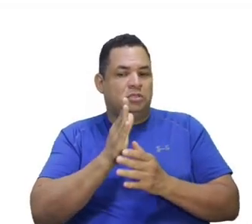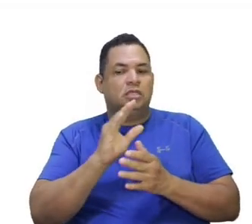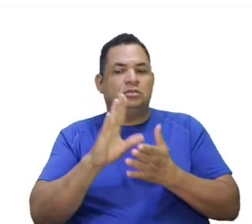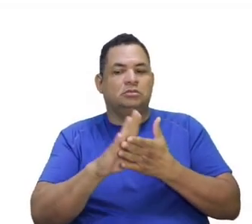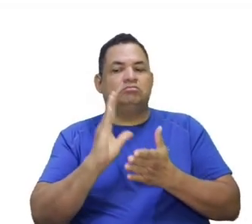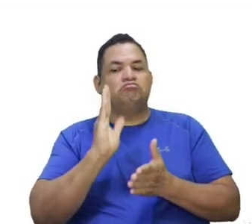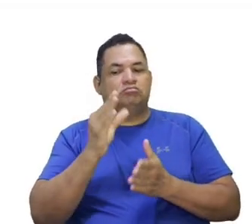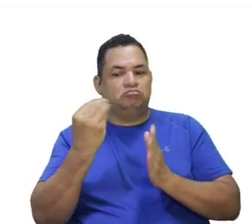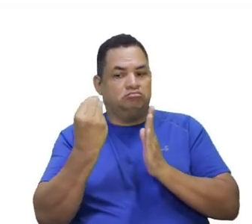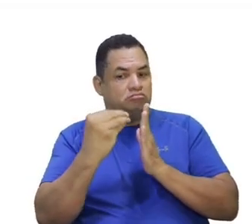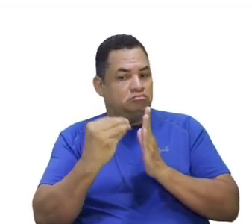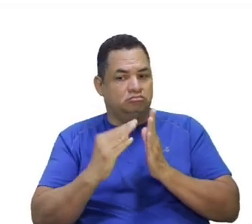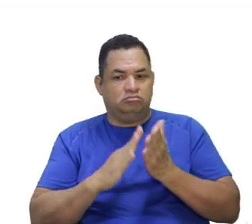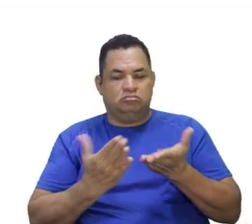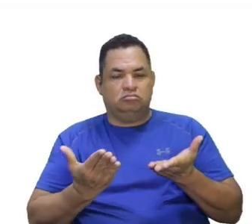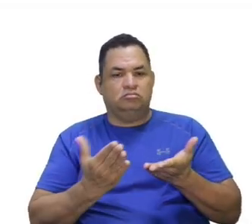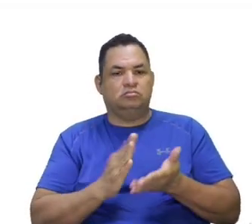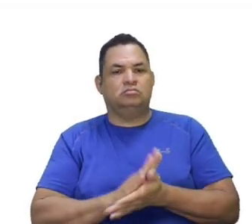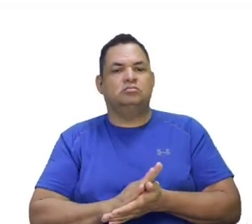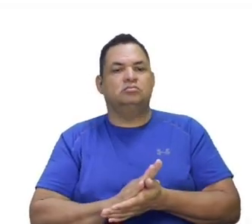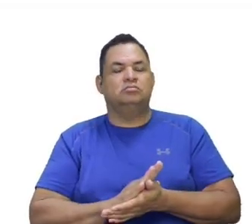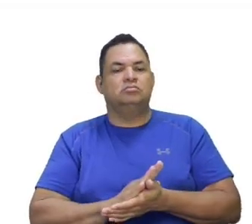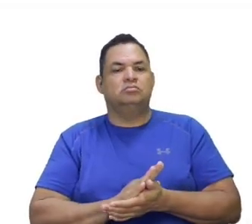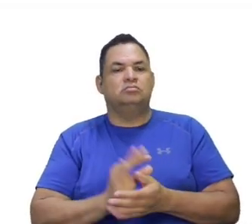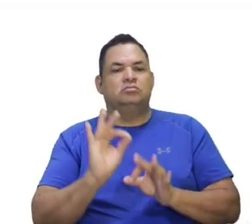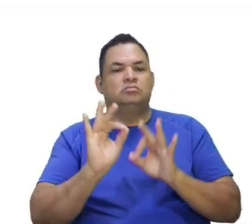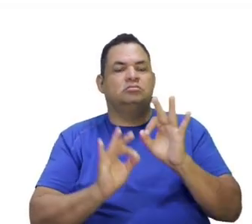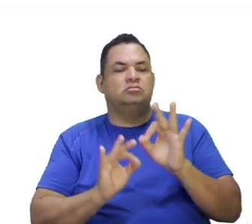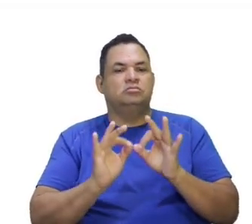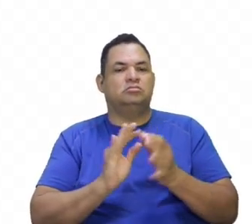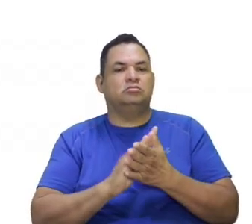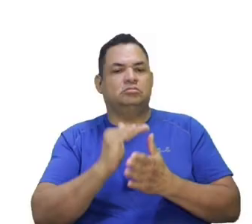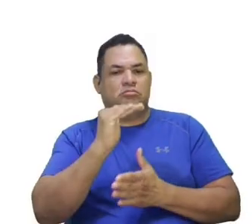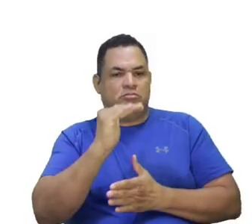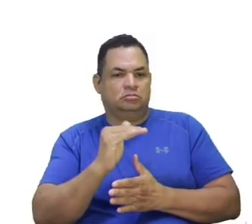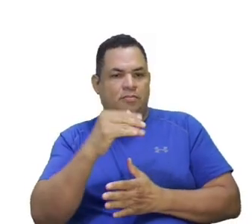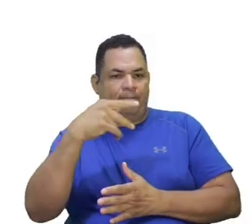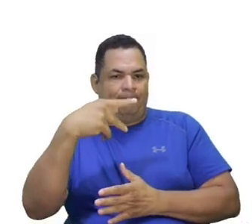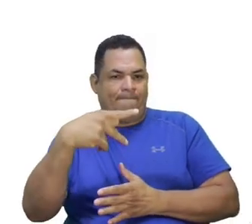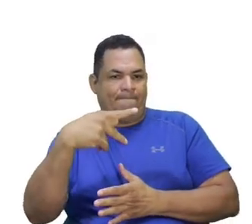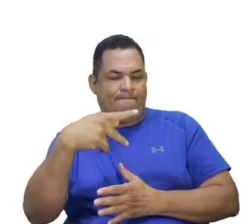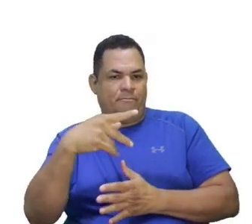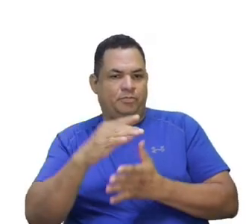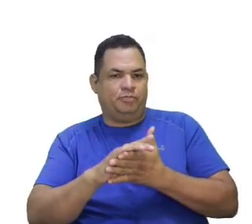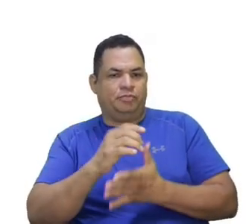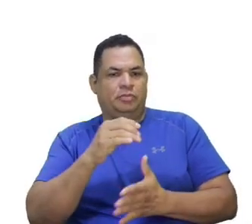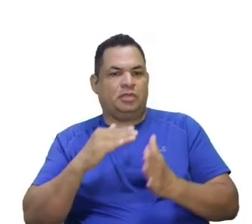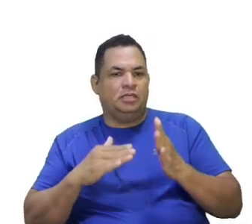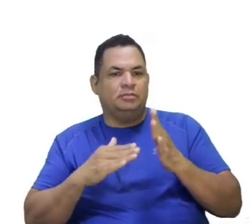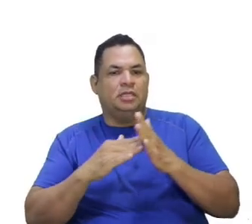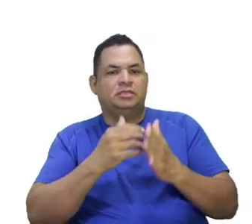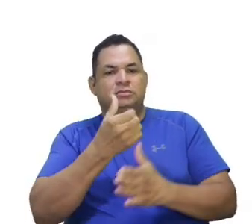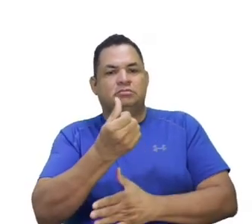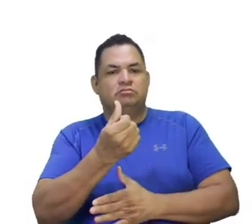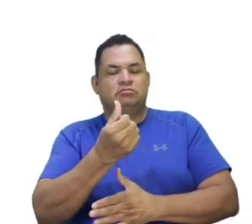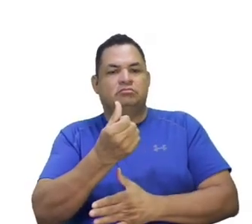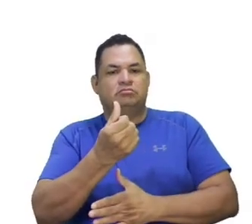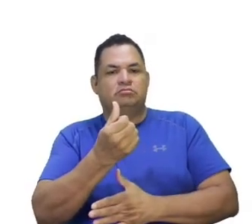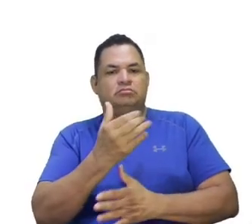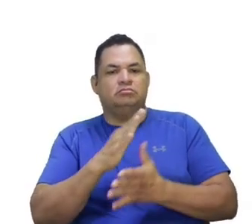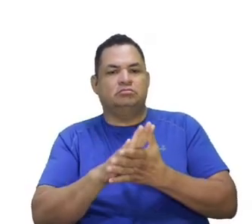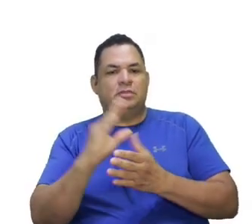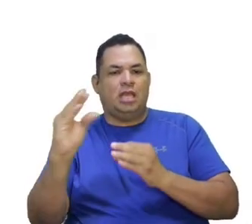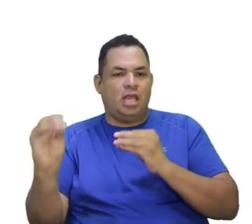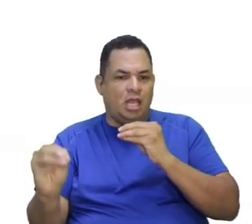esteja preenchido. Como ele vai receber 2 elétrons e o subnível P comporta 6, porém tinha 4, eu